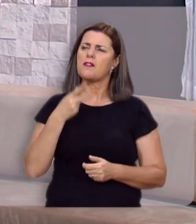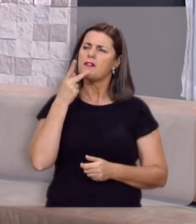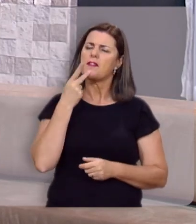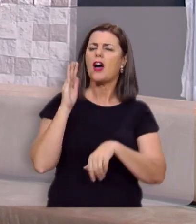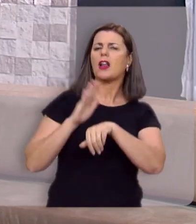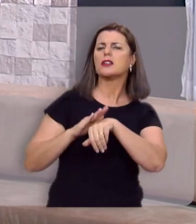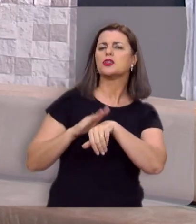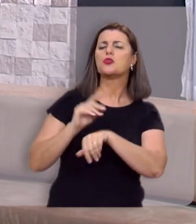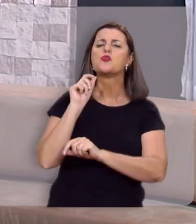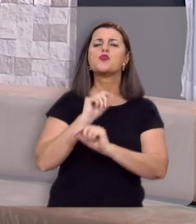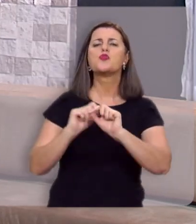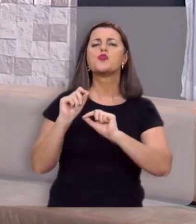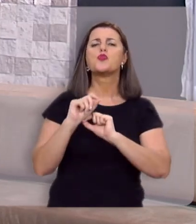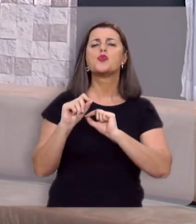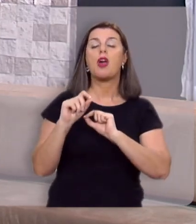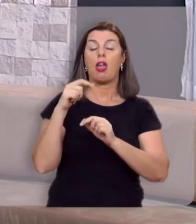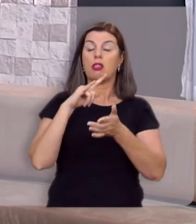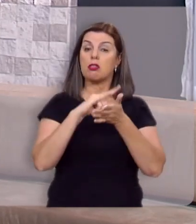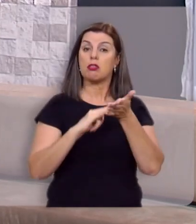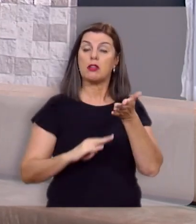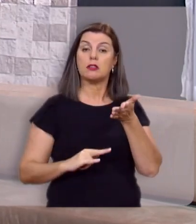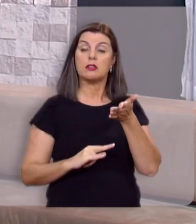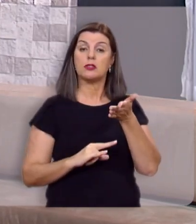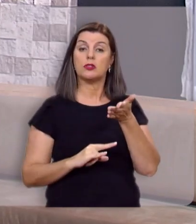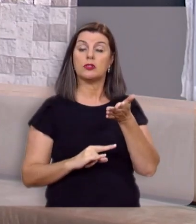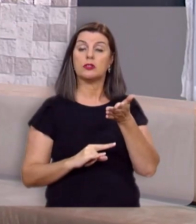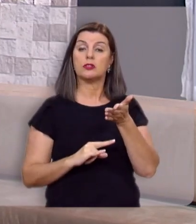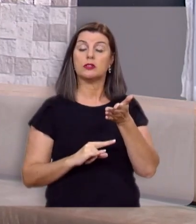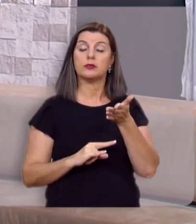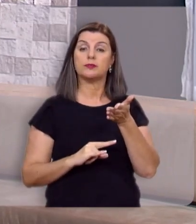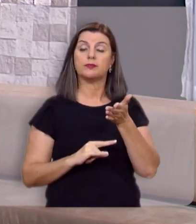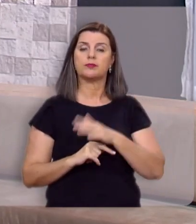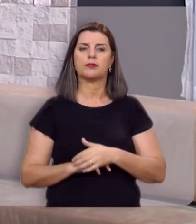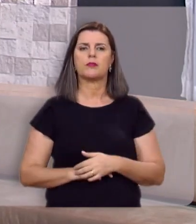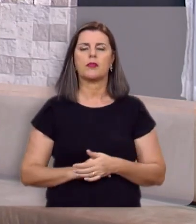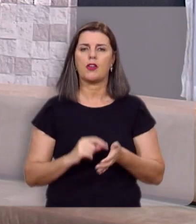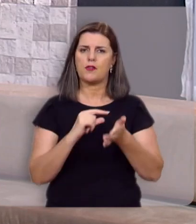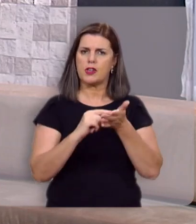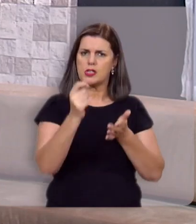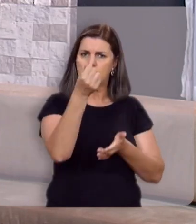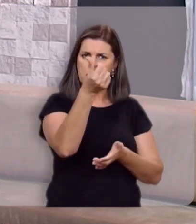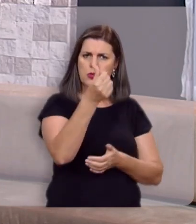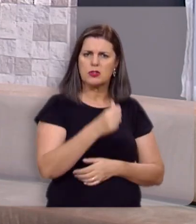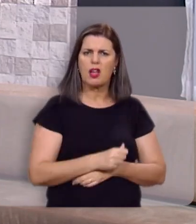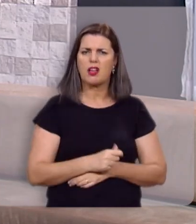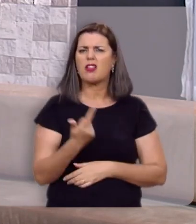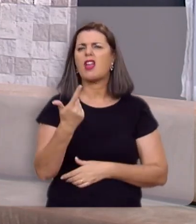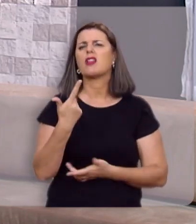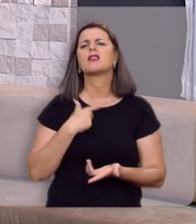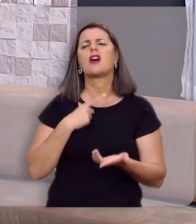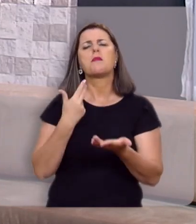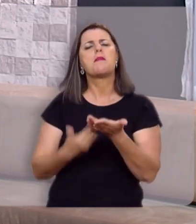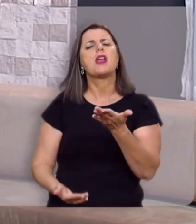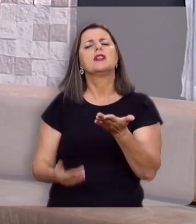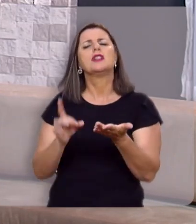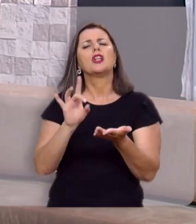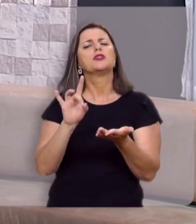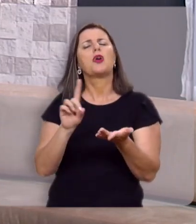dizer, nesse texto, que ele, no verso 6, que ele não estava só caído,